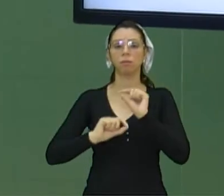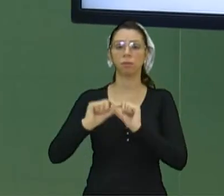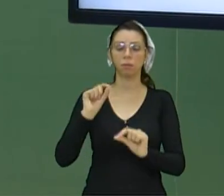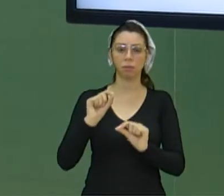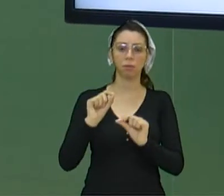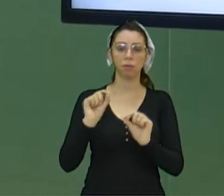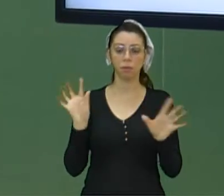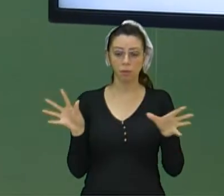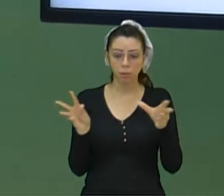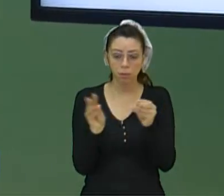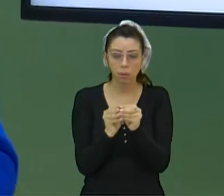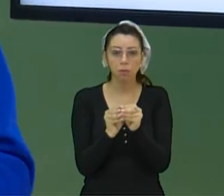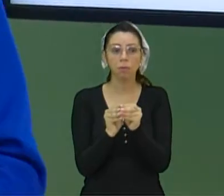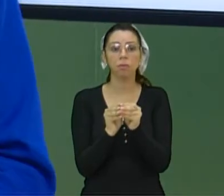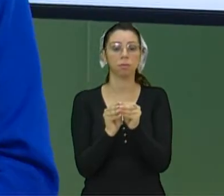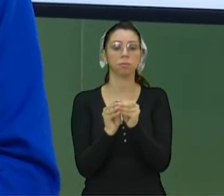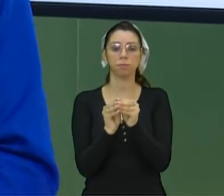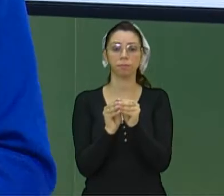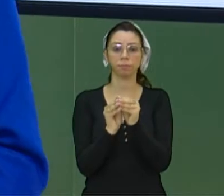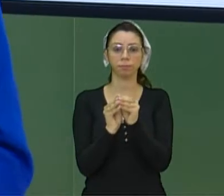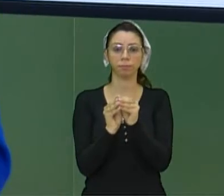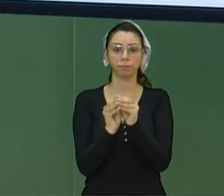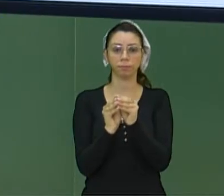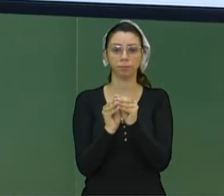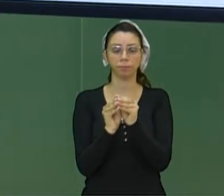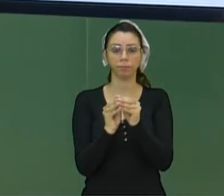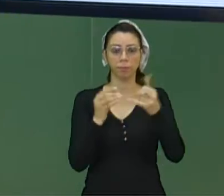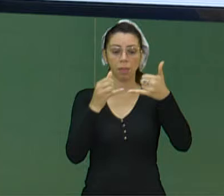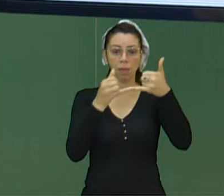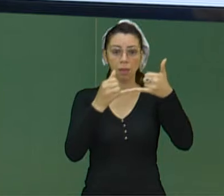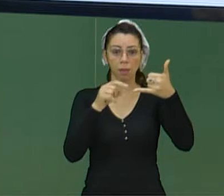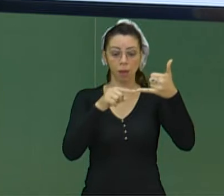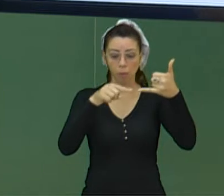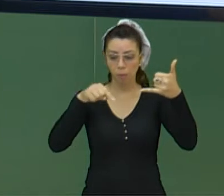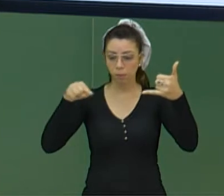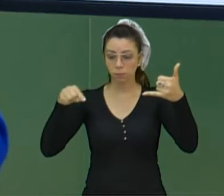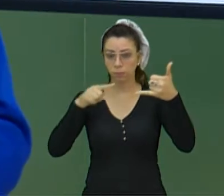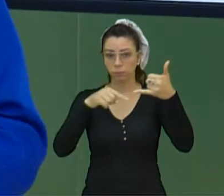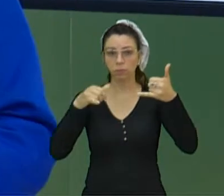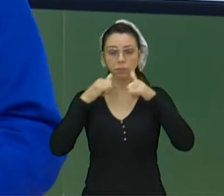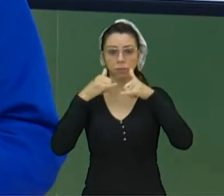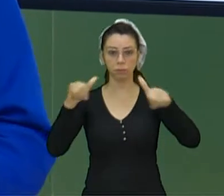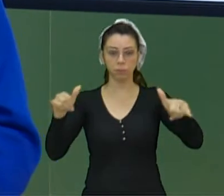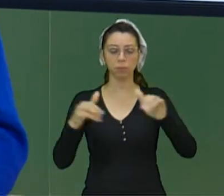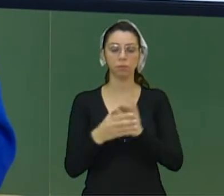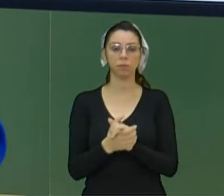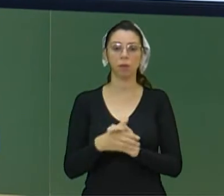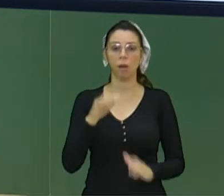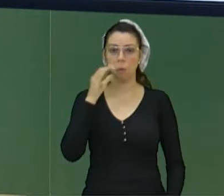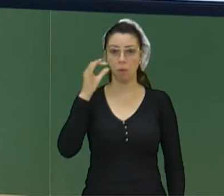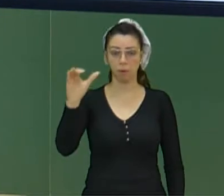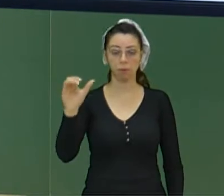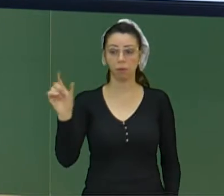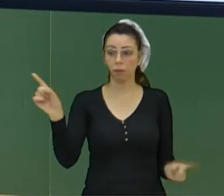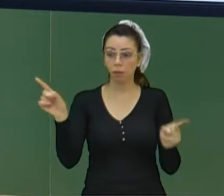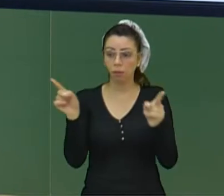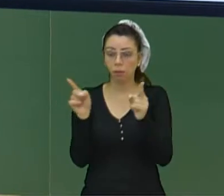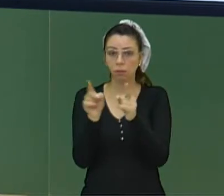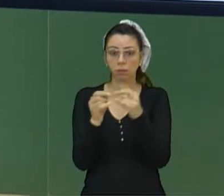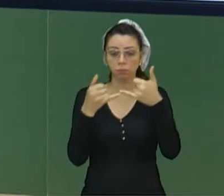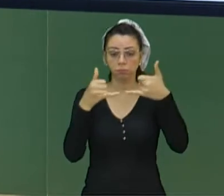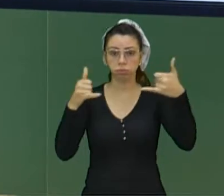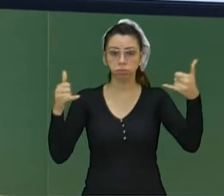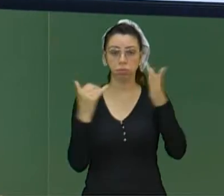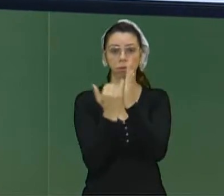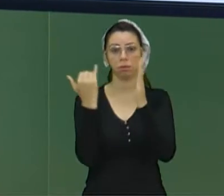uma resumidinha aqui na questão da corrente elétrica, né, que é menor nesses fios de alta